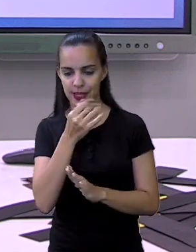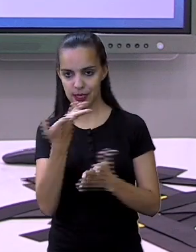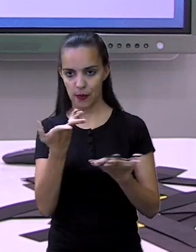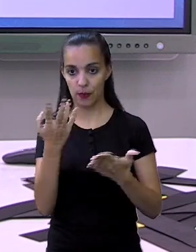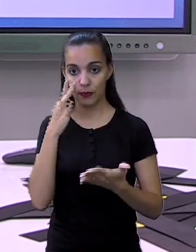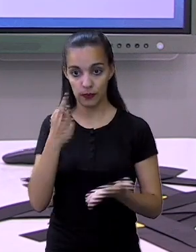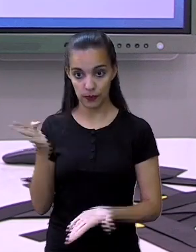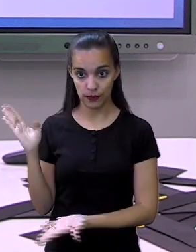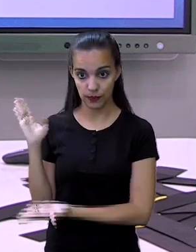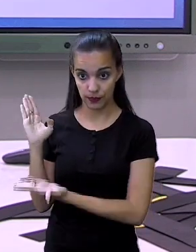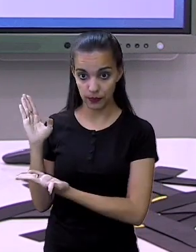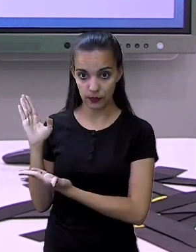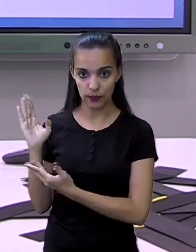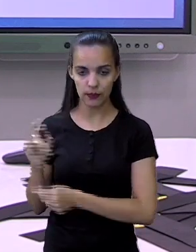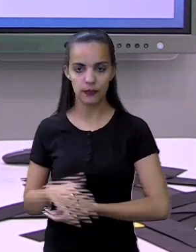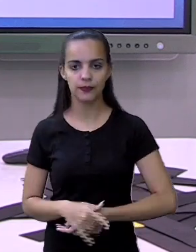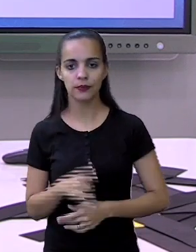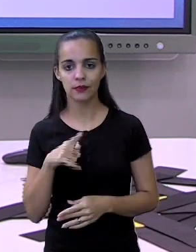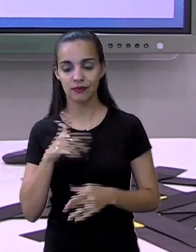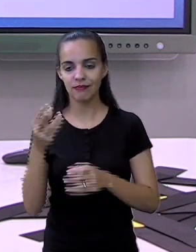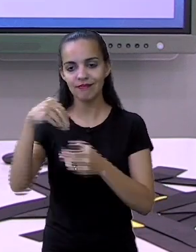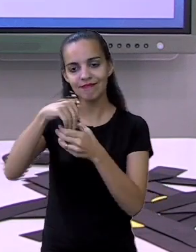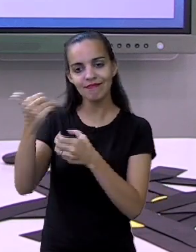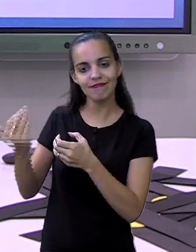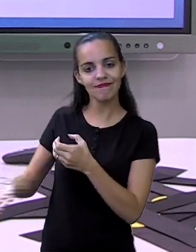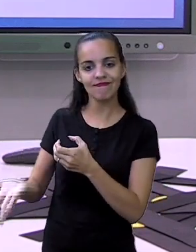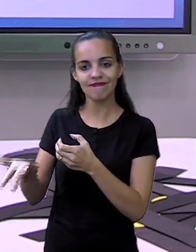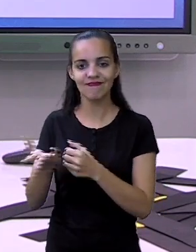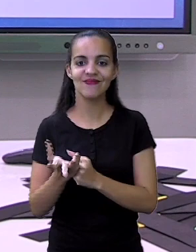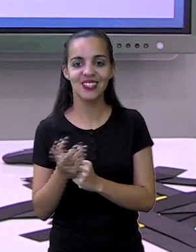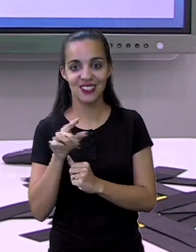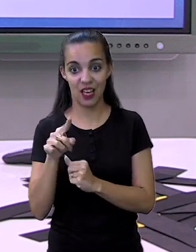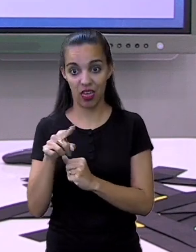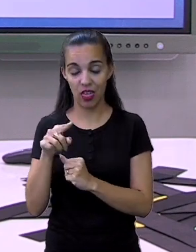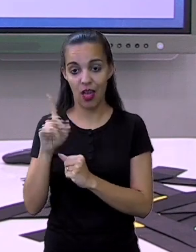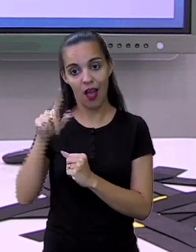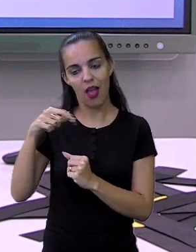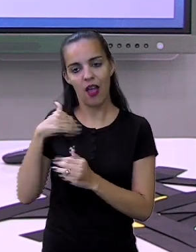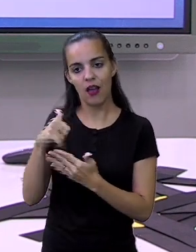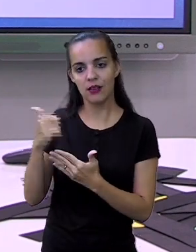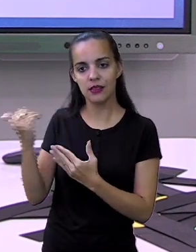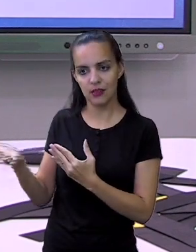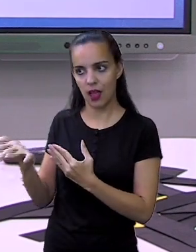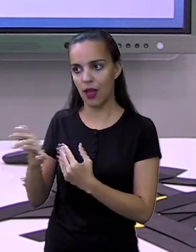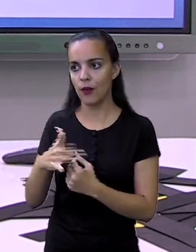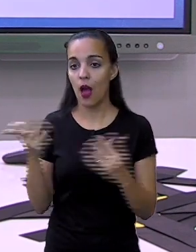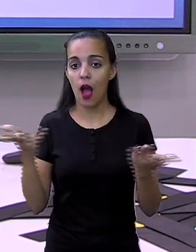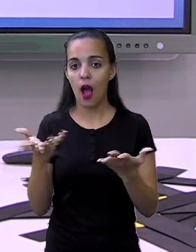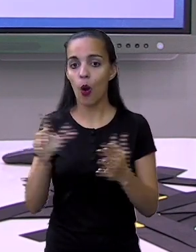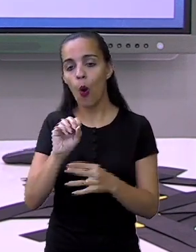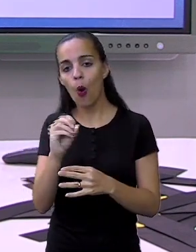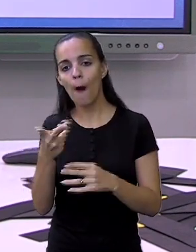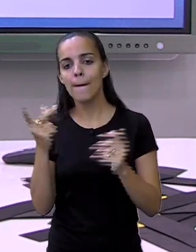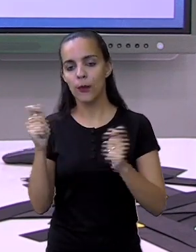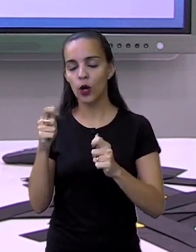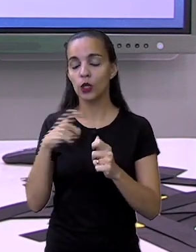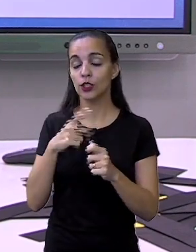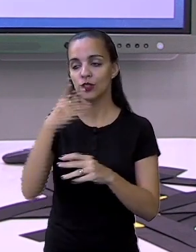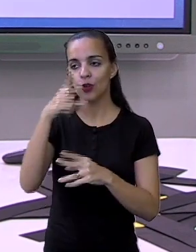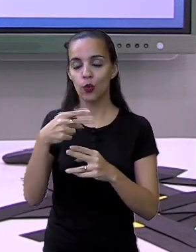da reta, certo? Ou os dois externos, ou os